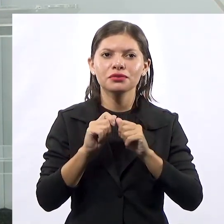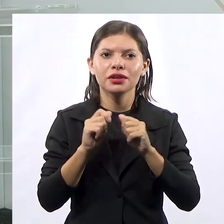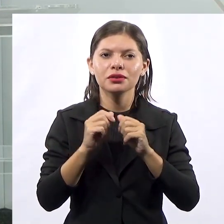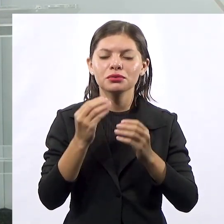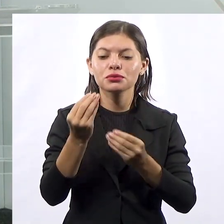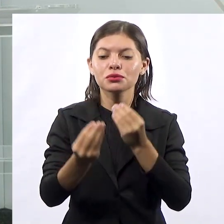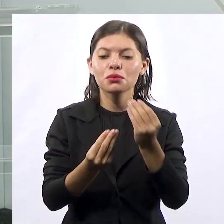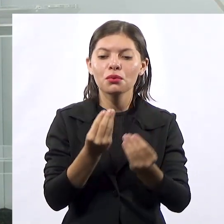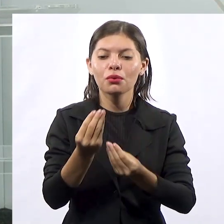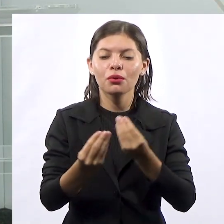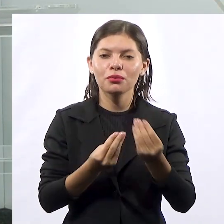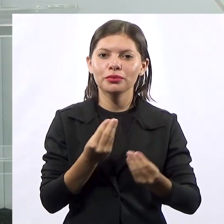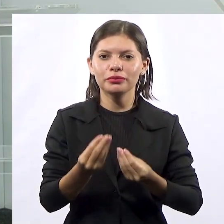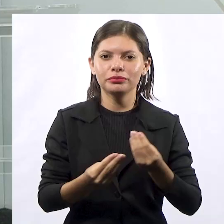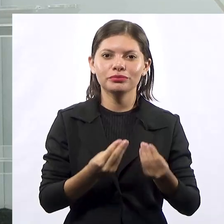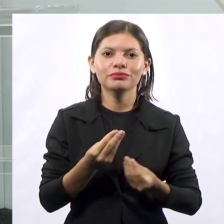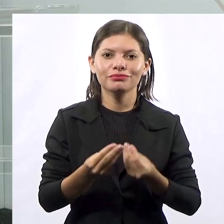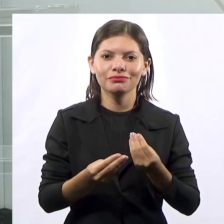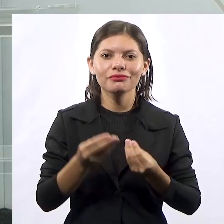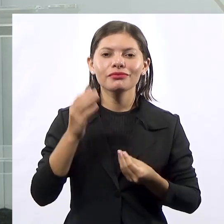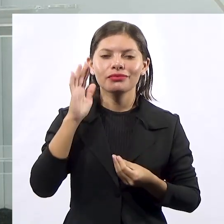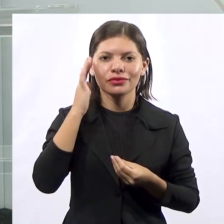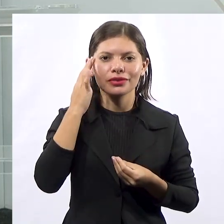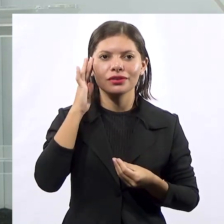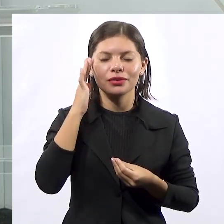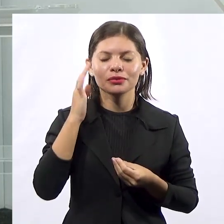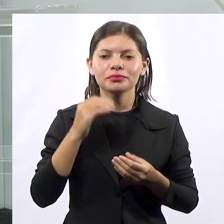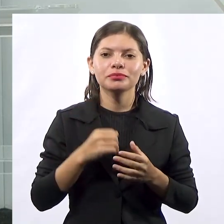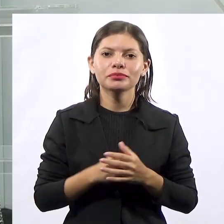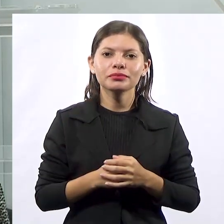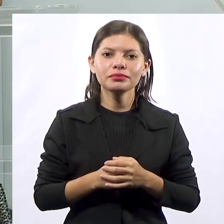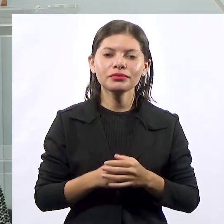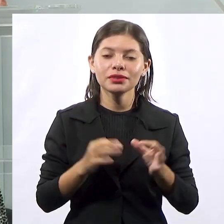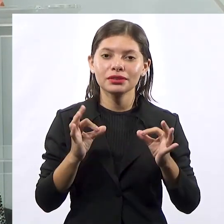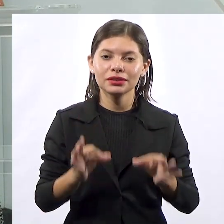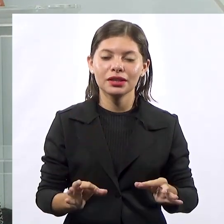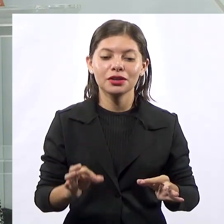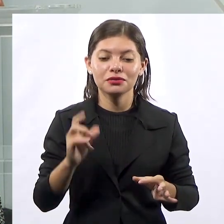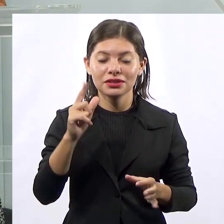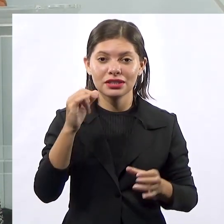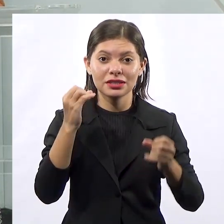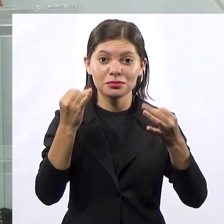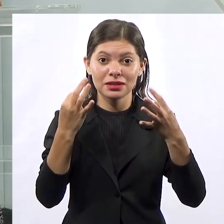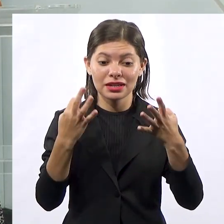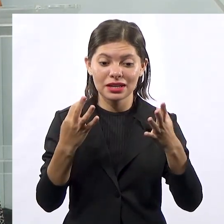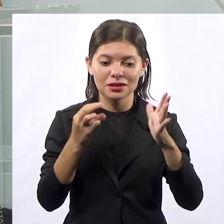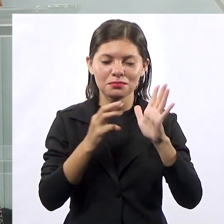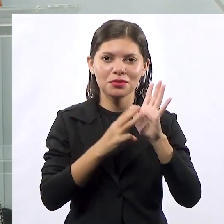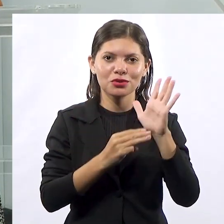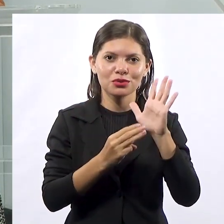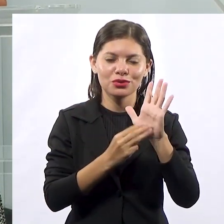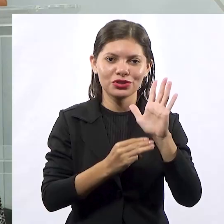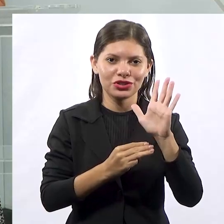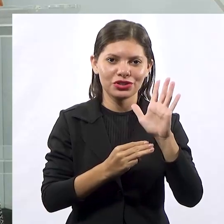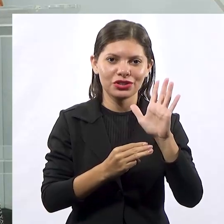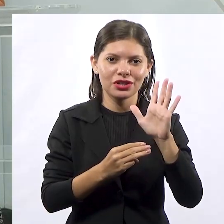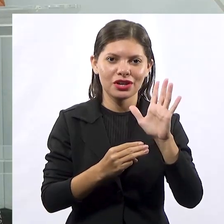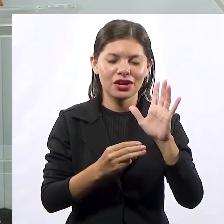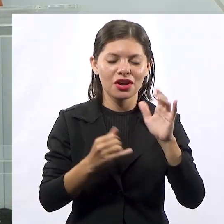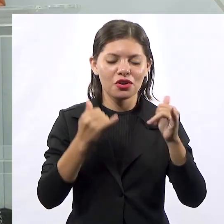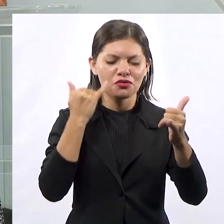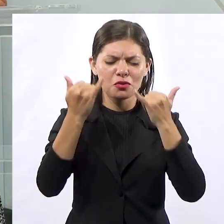chegaram àqueles enunciados, tá certo? Tudo isso vocês vão explicar lá na metodologia. Quanto